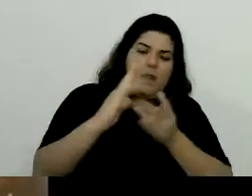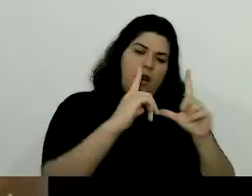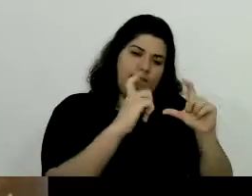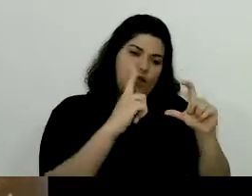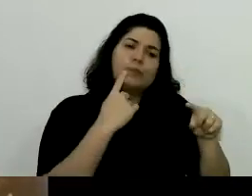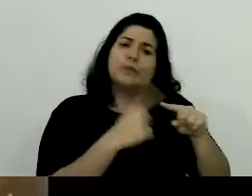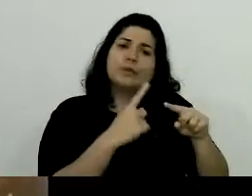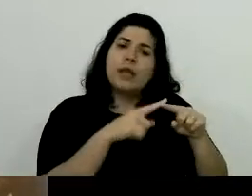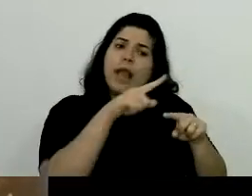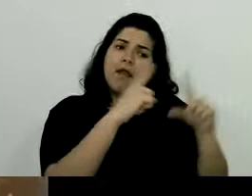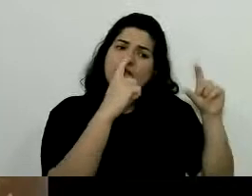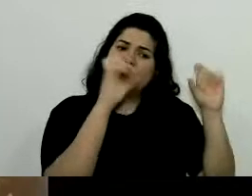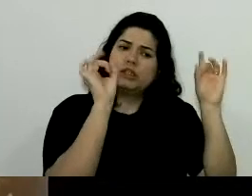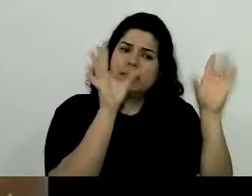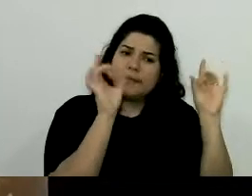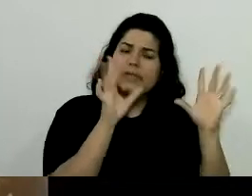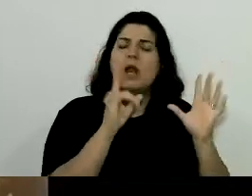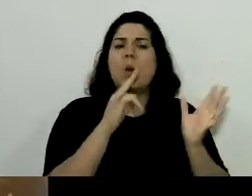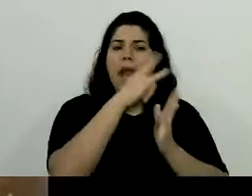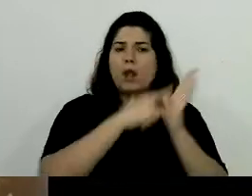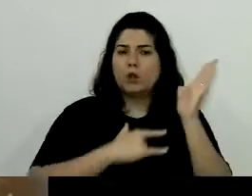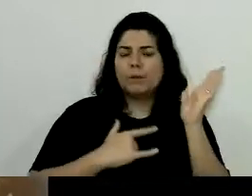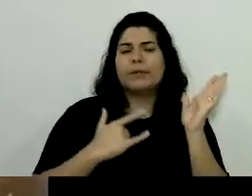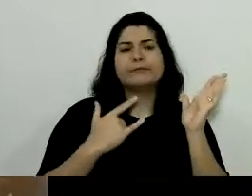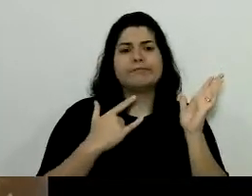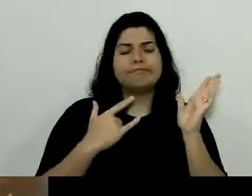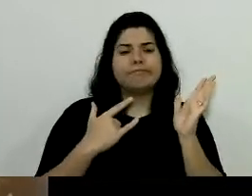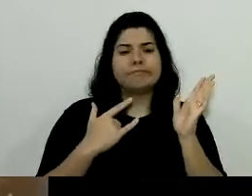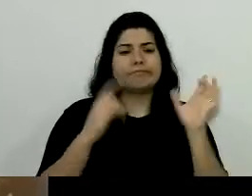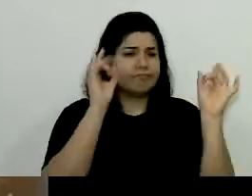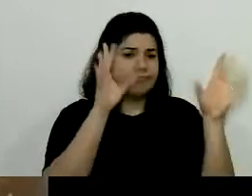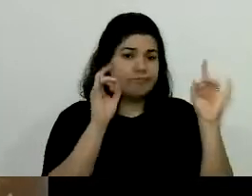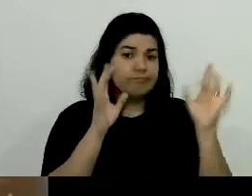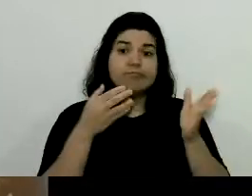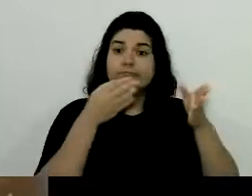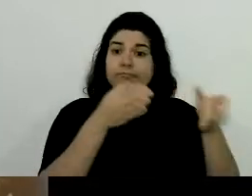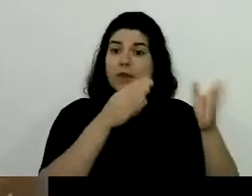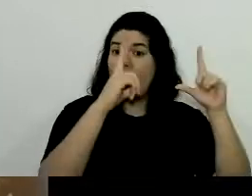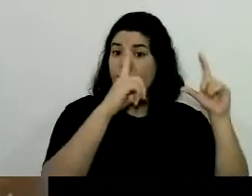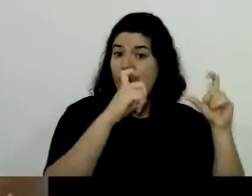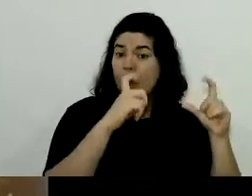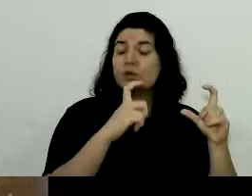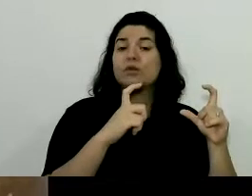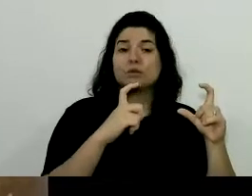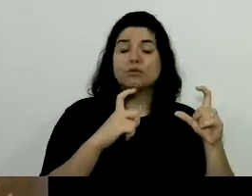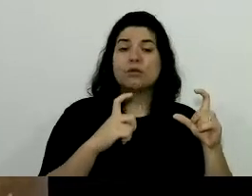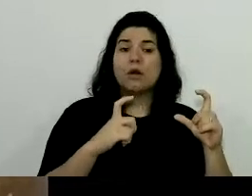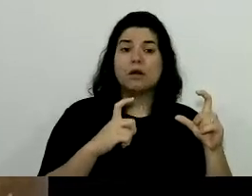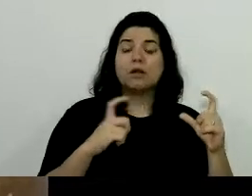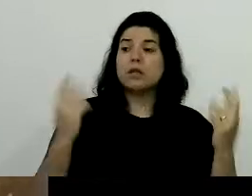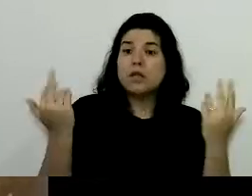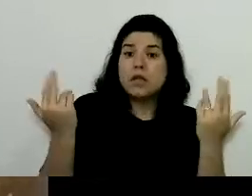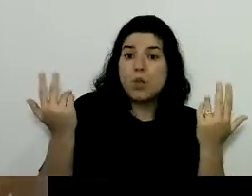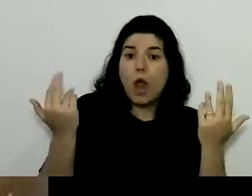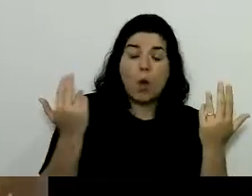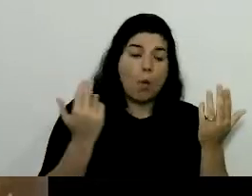documentos especiais, eram documentos que não, que a elas não caberia, não é, a mesma metodologia